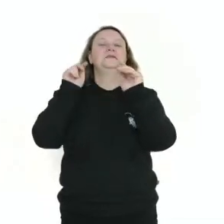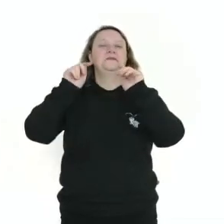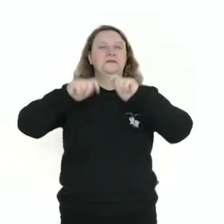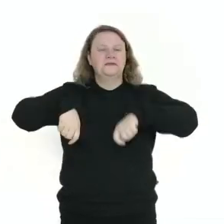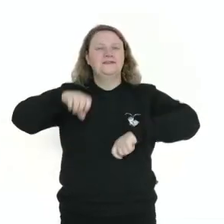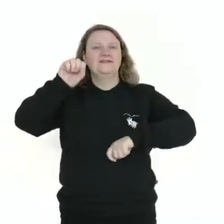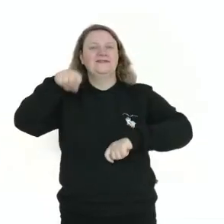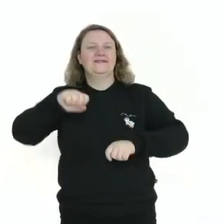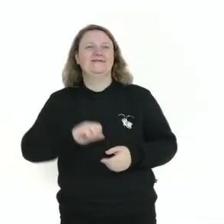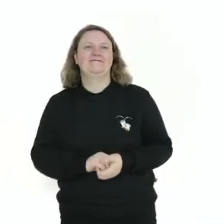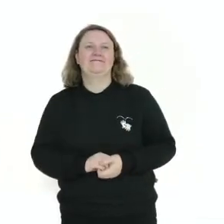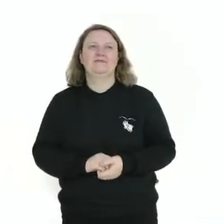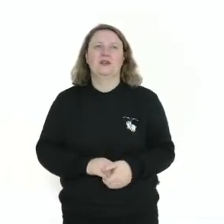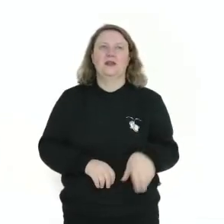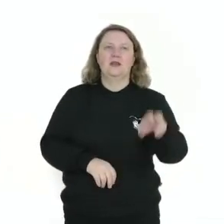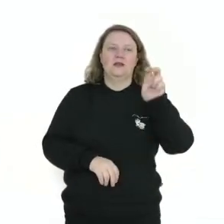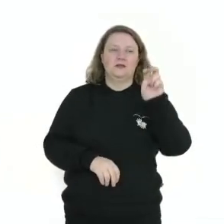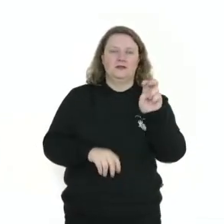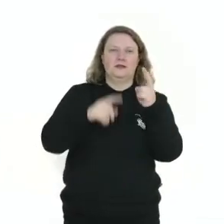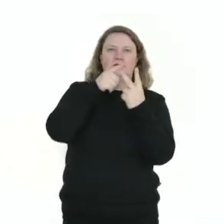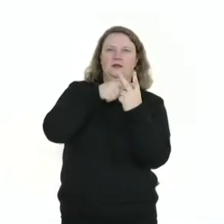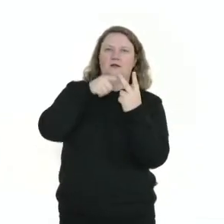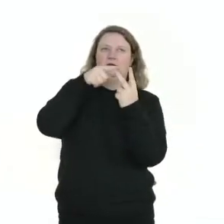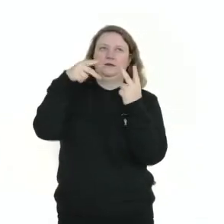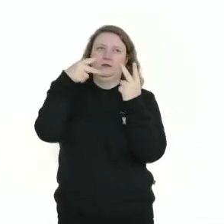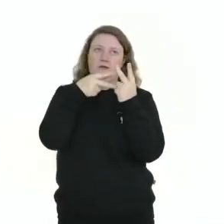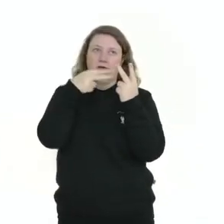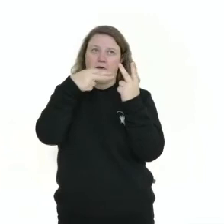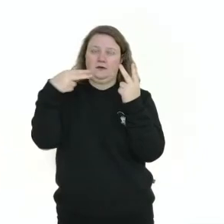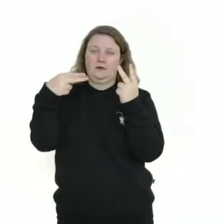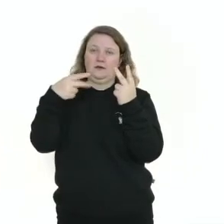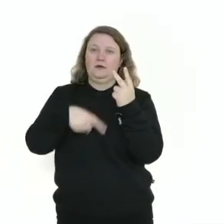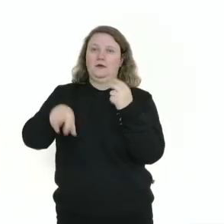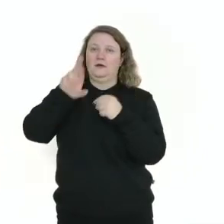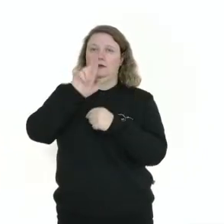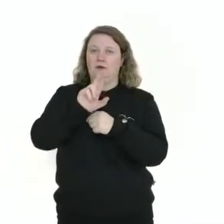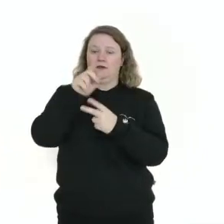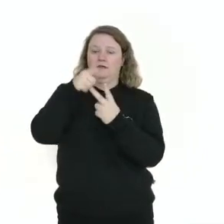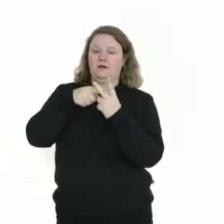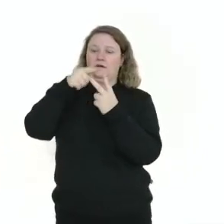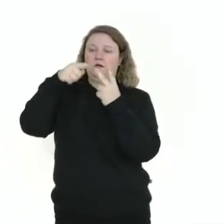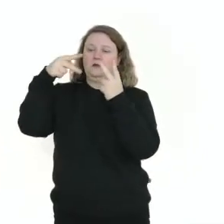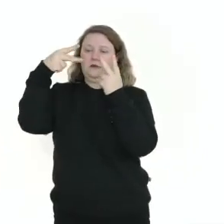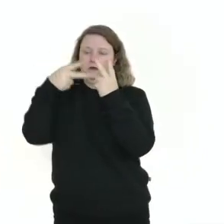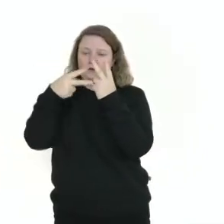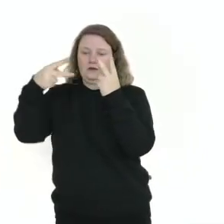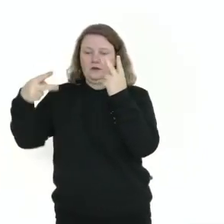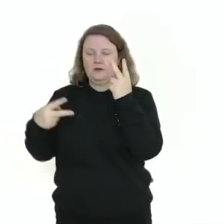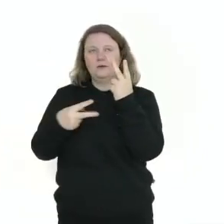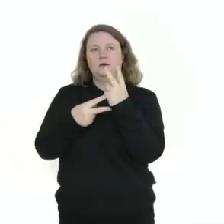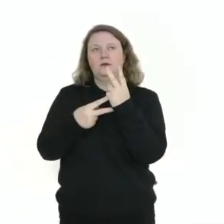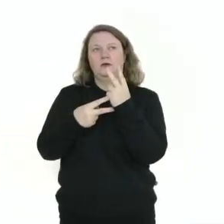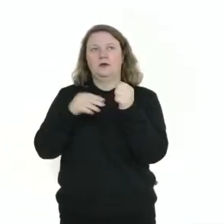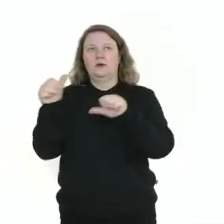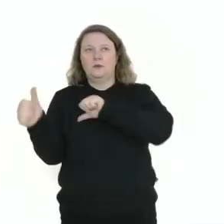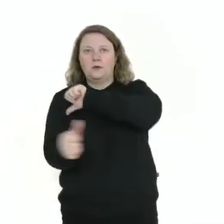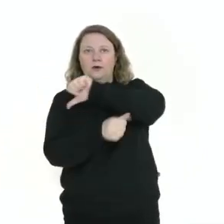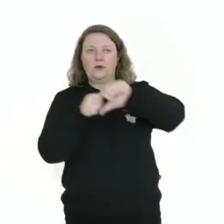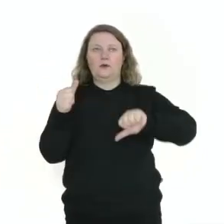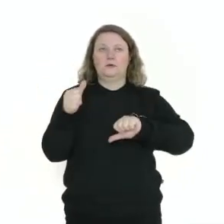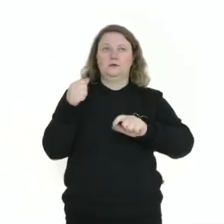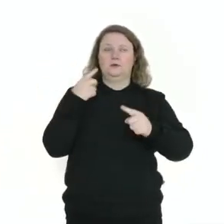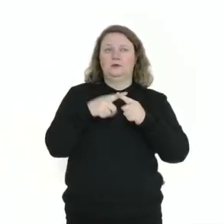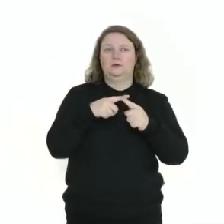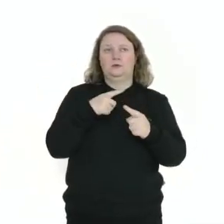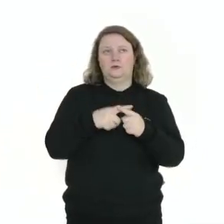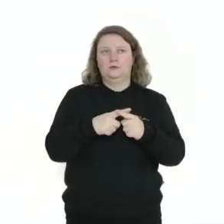é 5 raiz de 2, R raiz de 2 sobre 2. Esse 2 está dividindo, passa multiplicando, ok? Esse raiz de